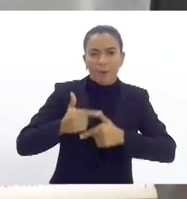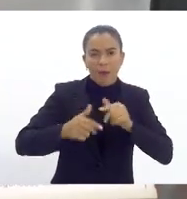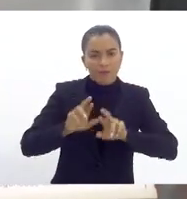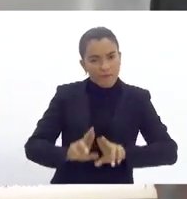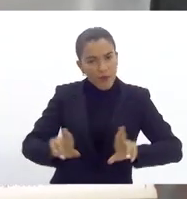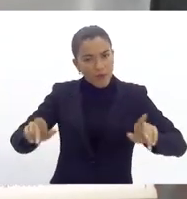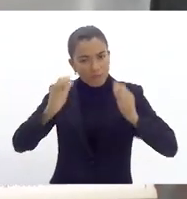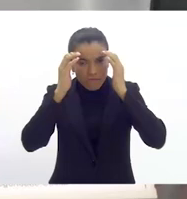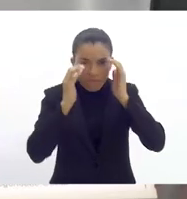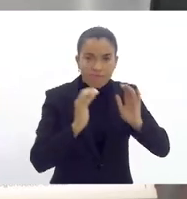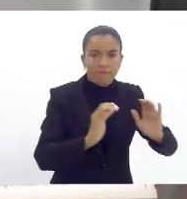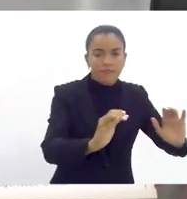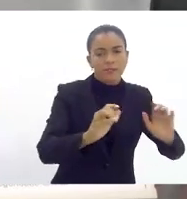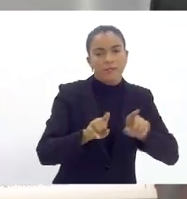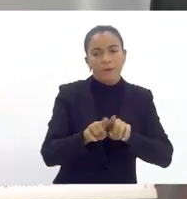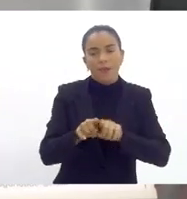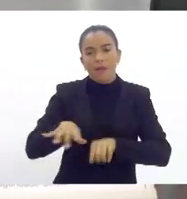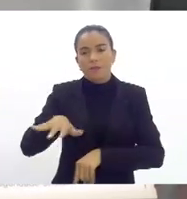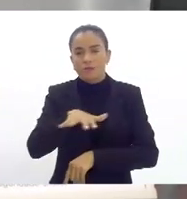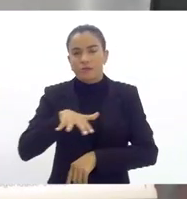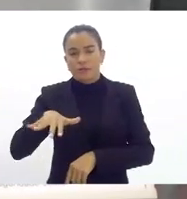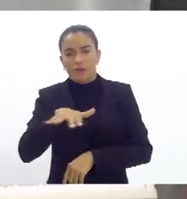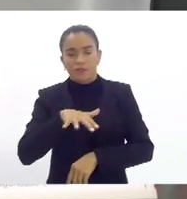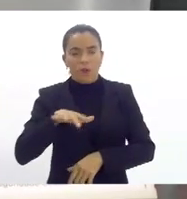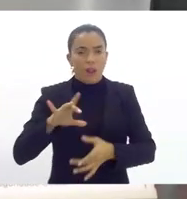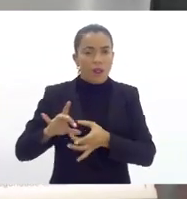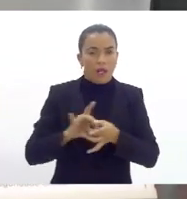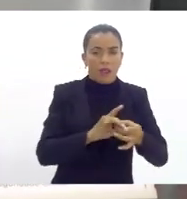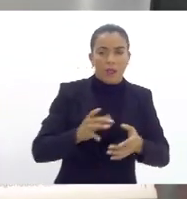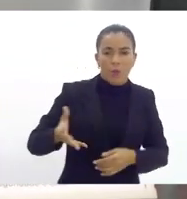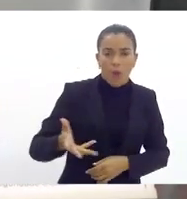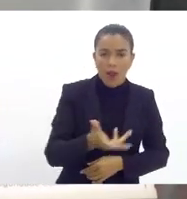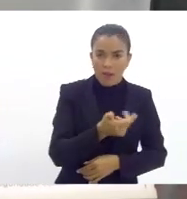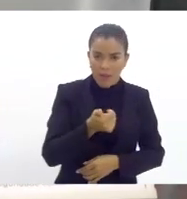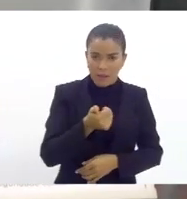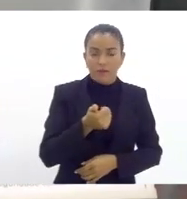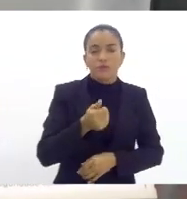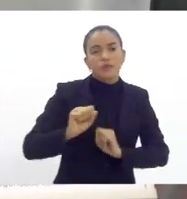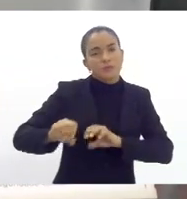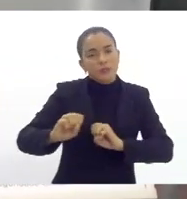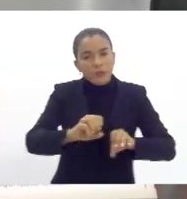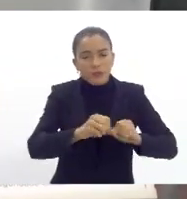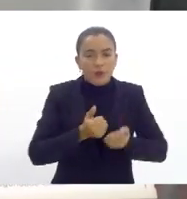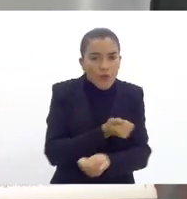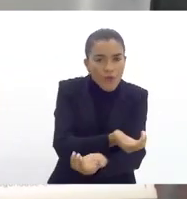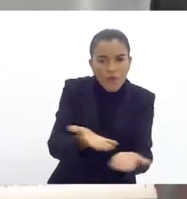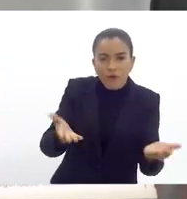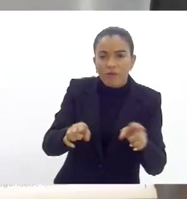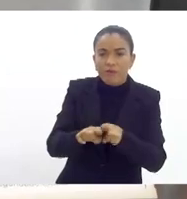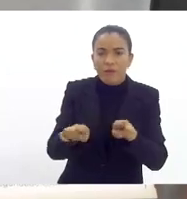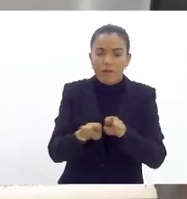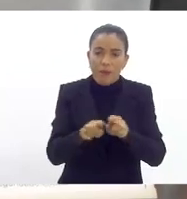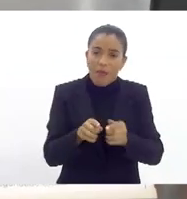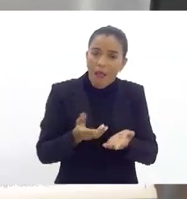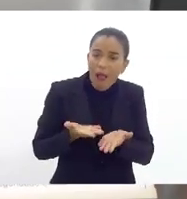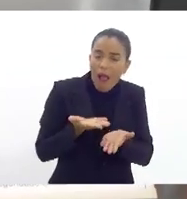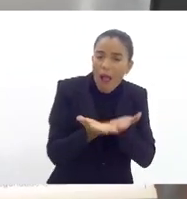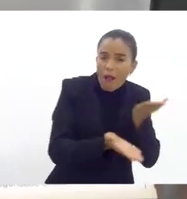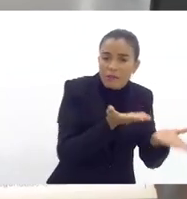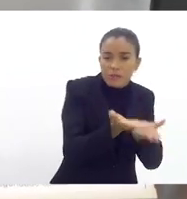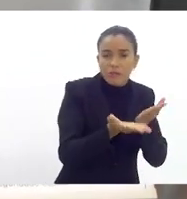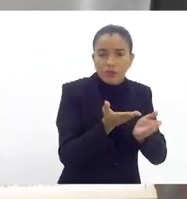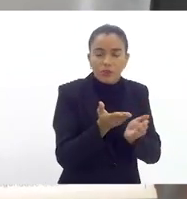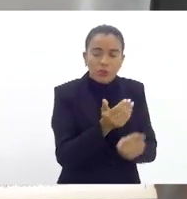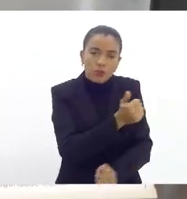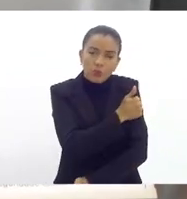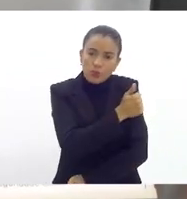respeitado né e as questões ligadas a qualidade do ensino oferecido e também assistente estudantil